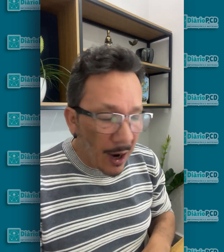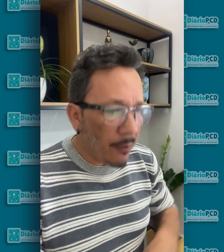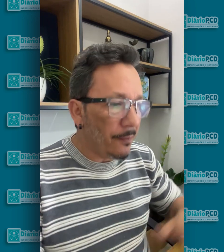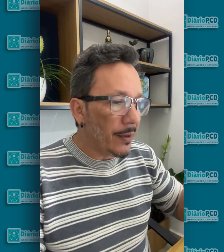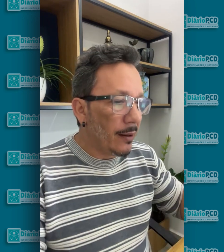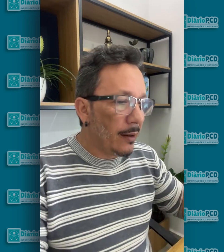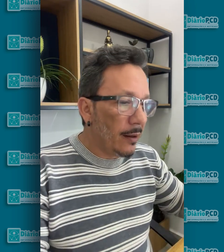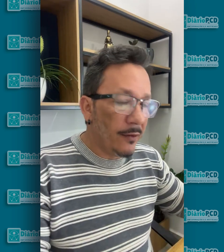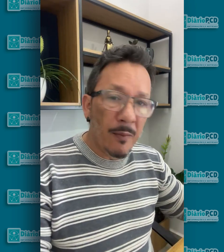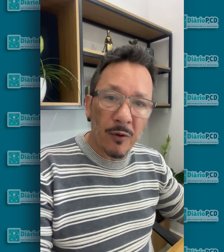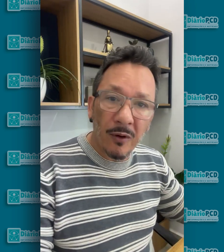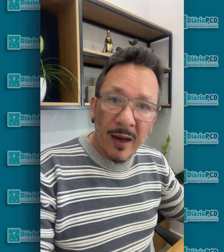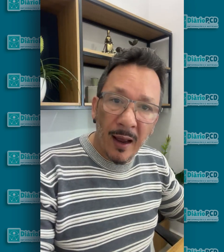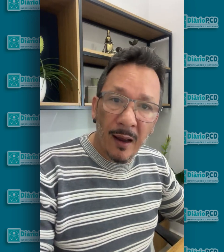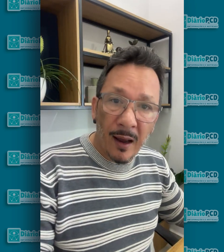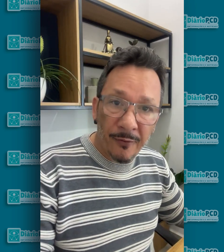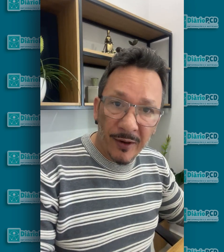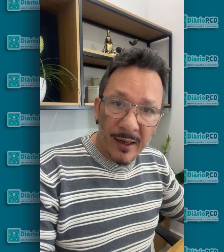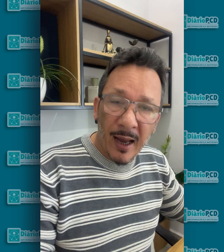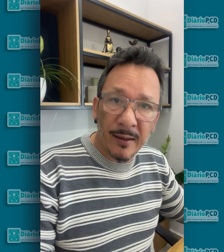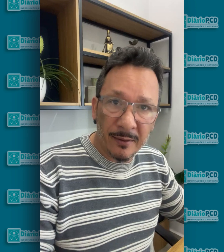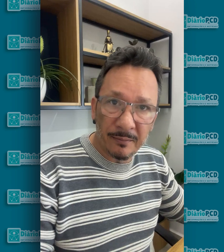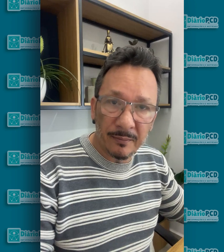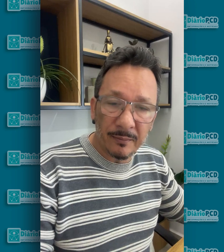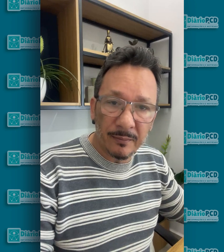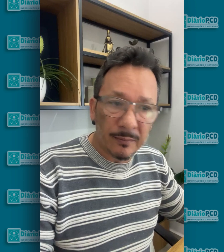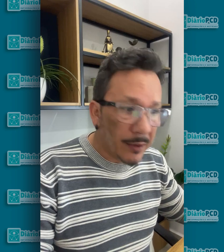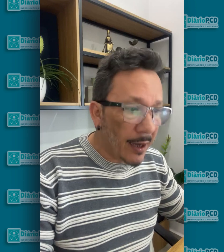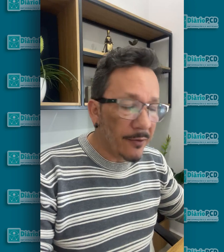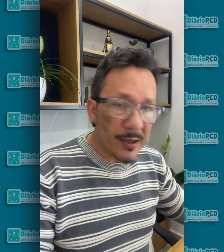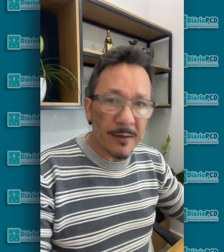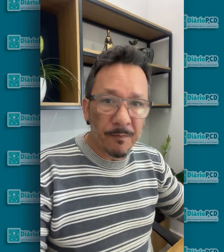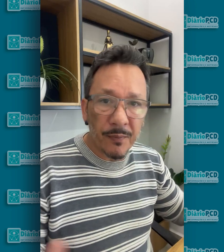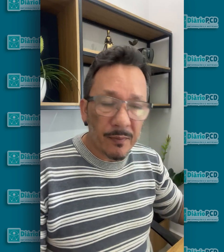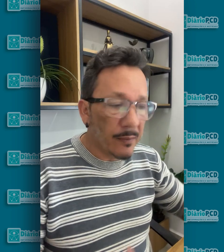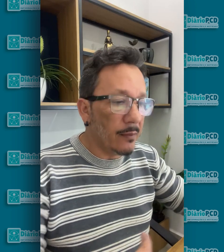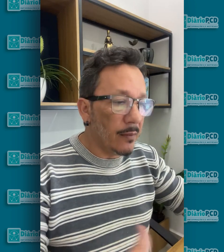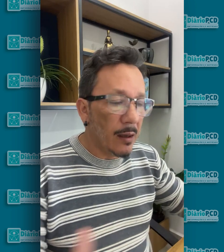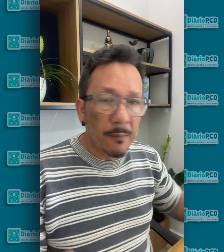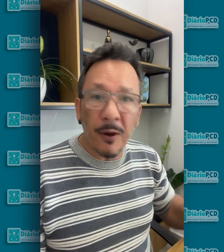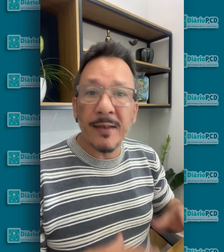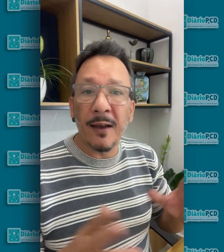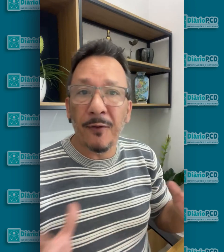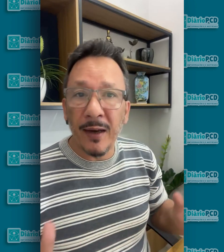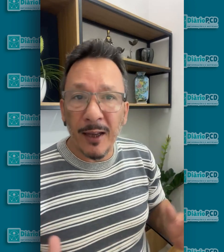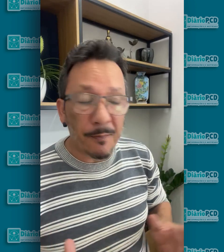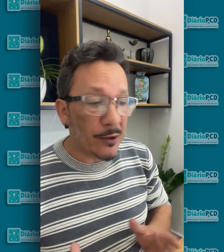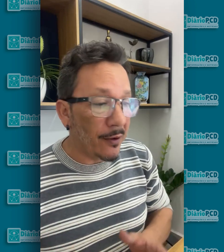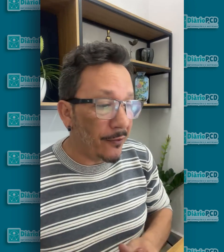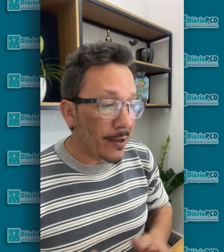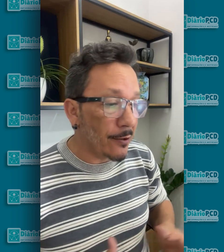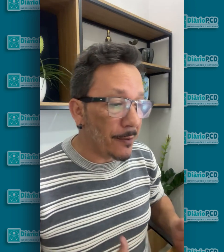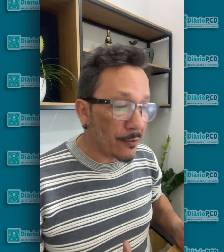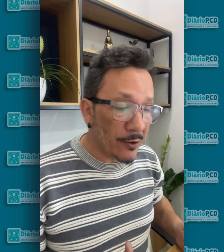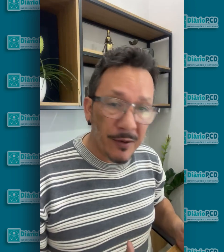palavra filial e vamos colocar afiliada. Que aí vocês... Pode ser afiliado pessoa física ou pessoa